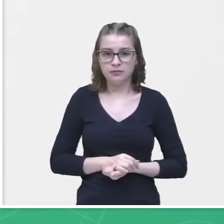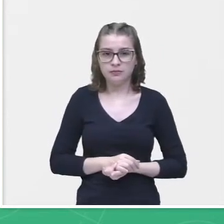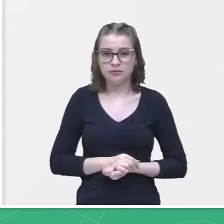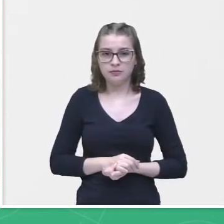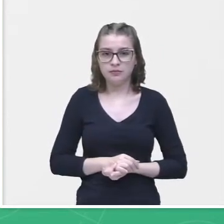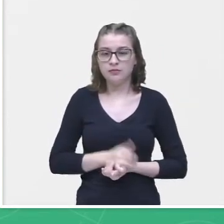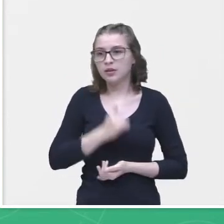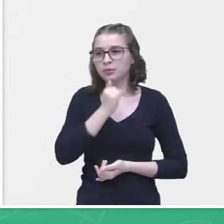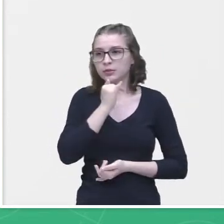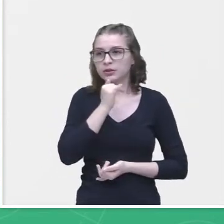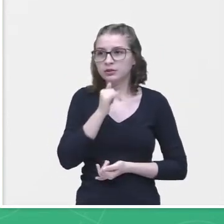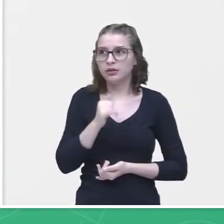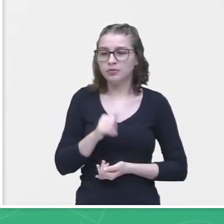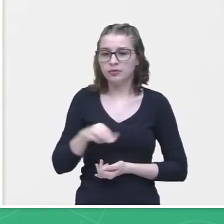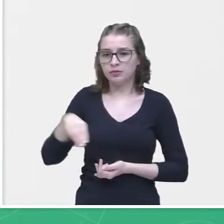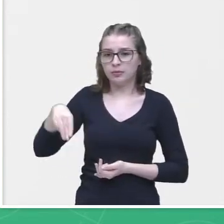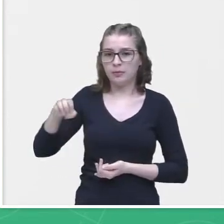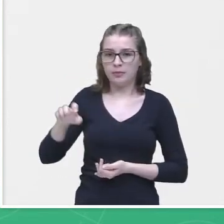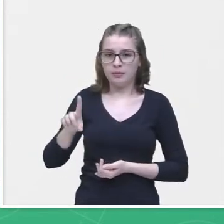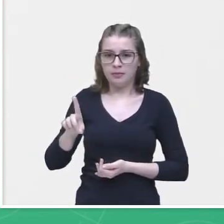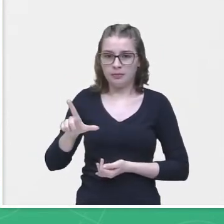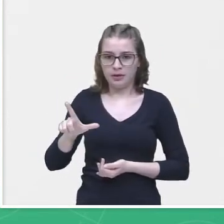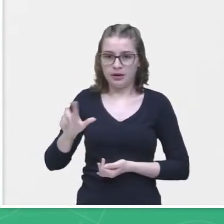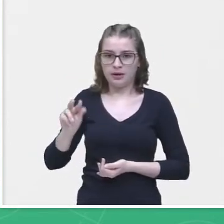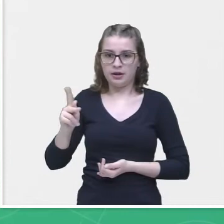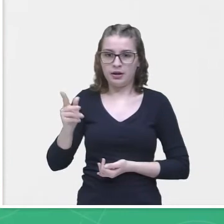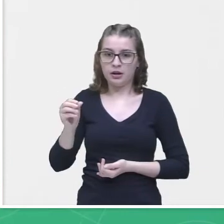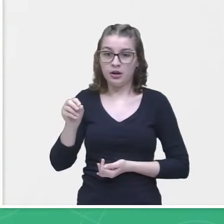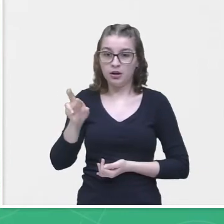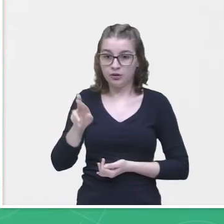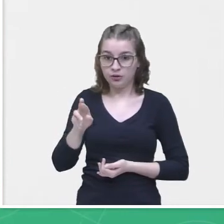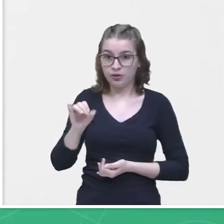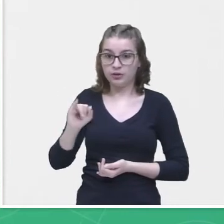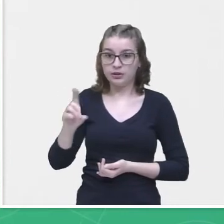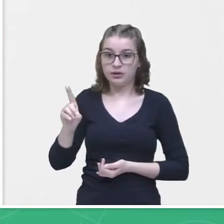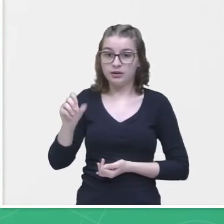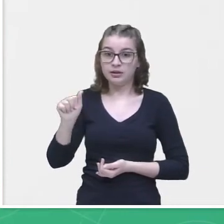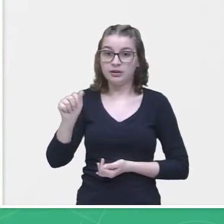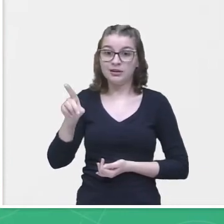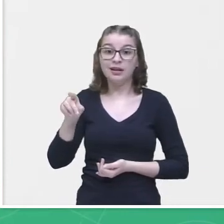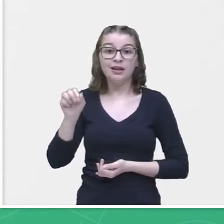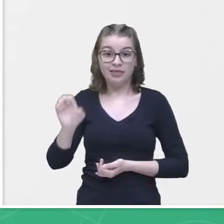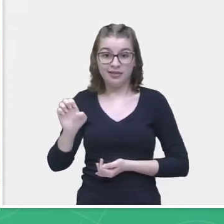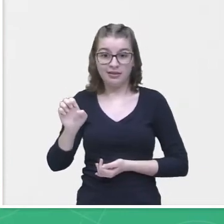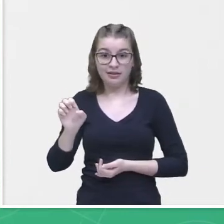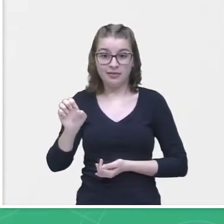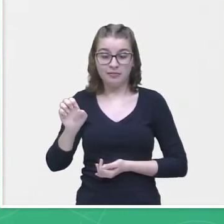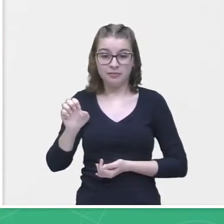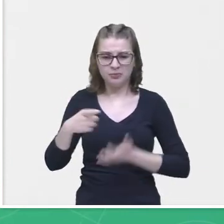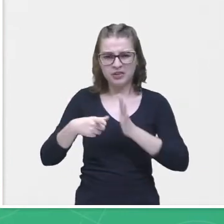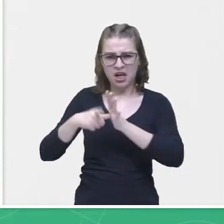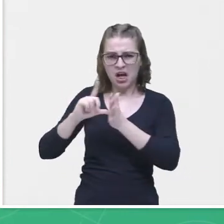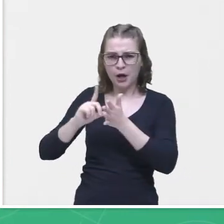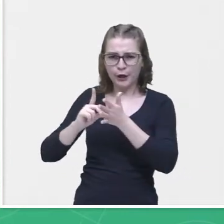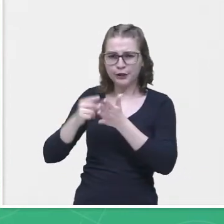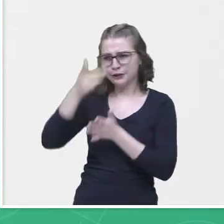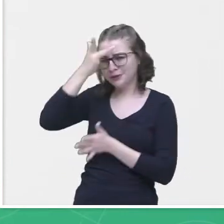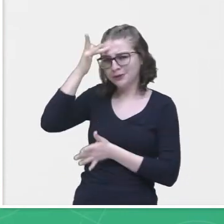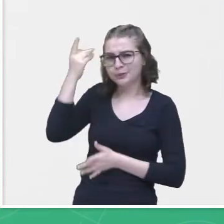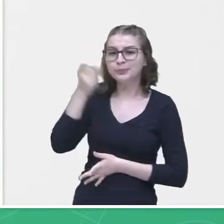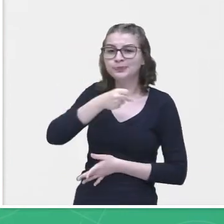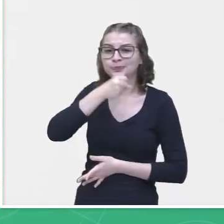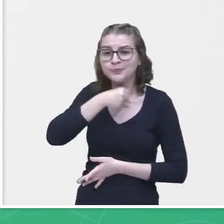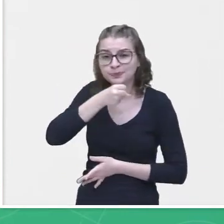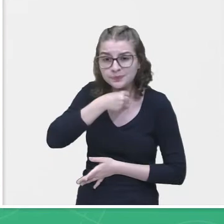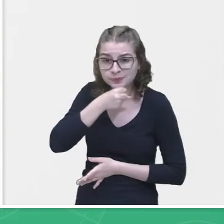A melhor idade, já ouviu falar? Antes nós chamávamos os velhinhos, né? Os velhinhos. Os idosos,